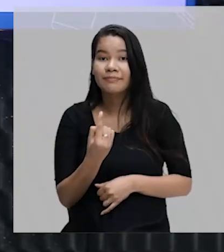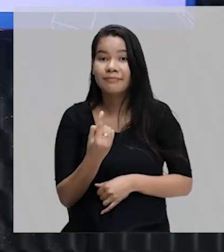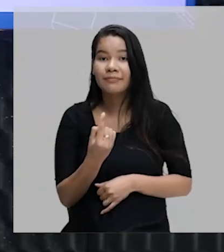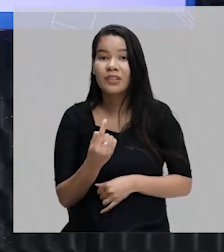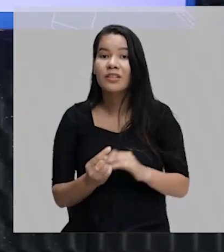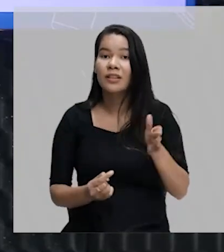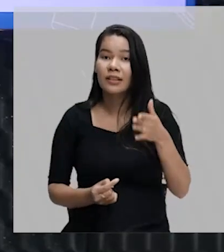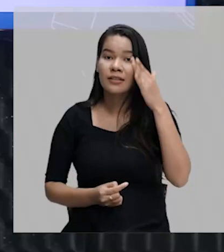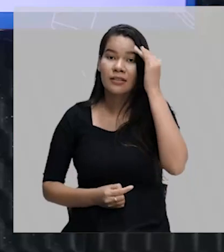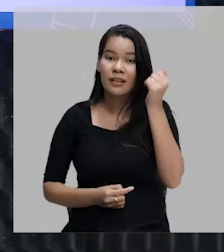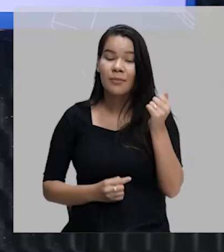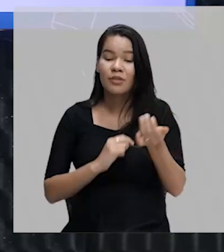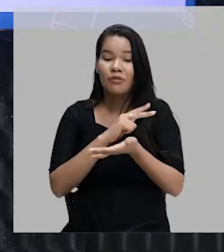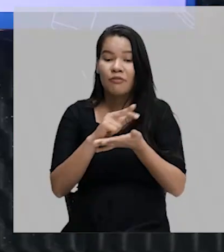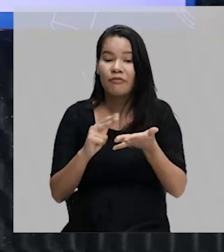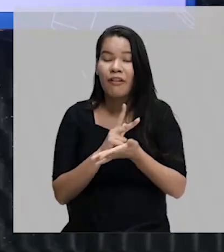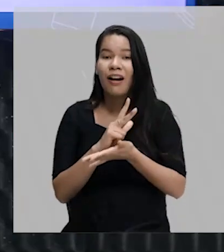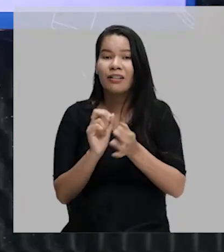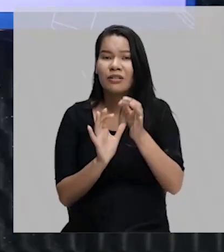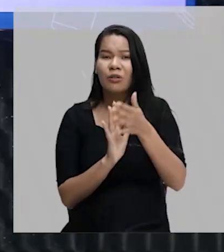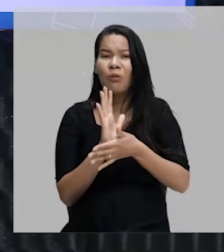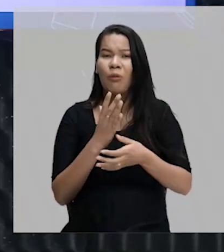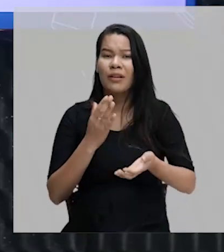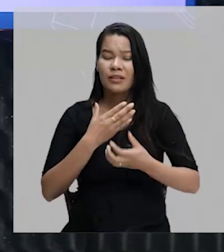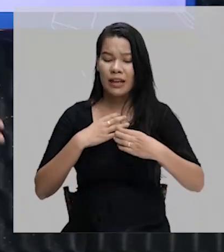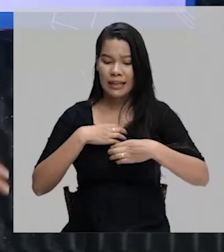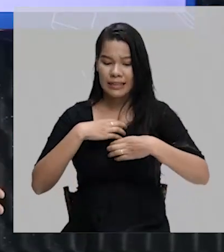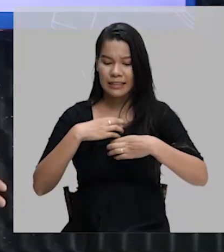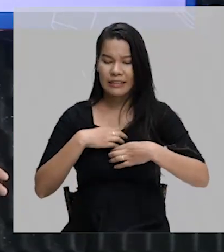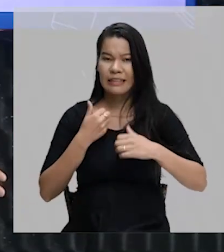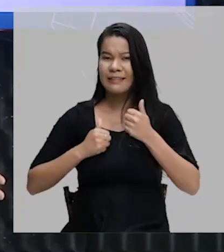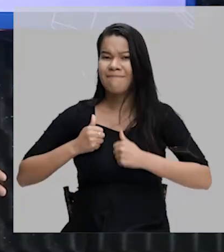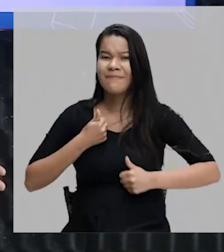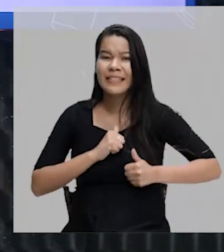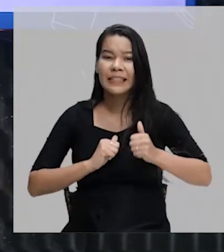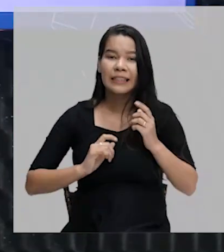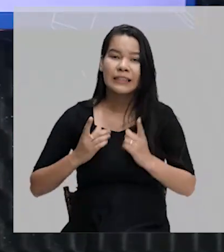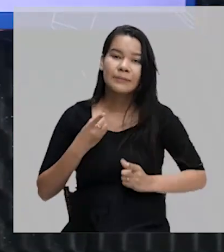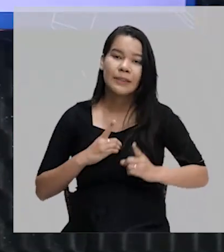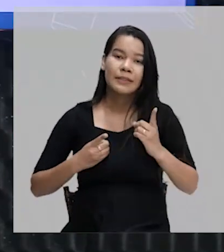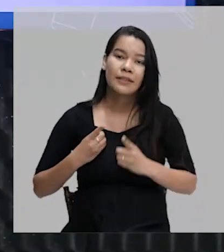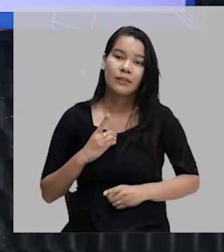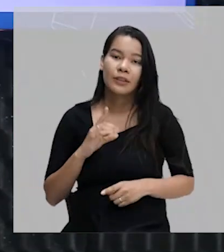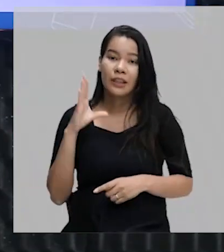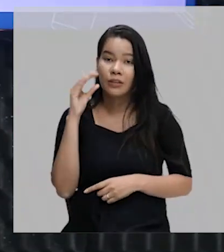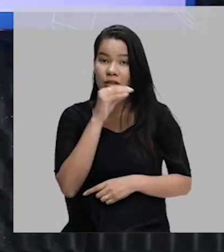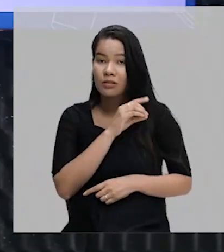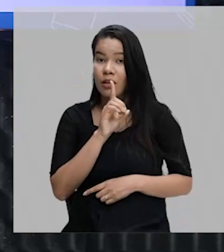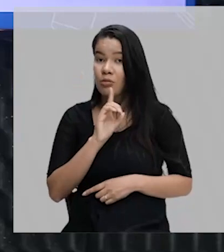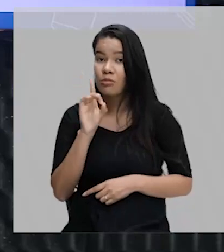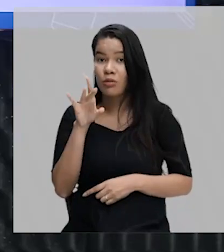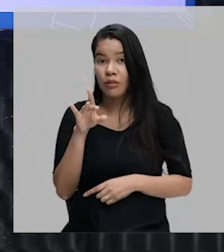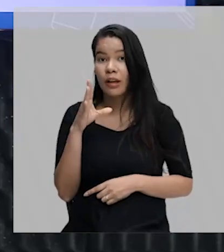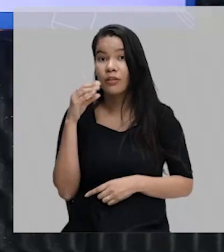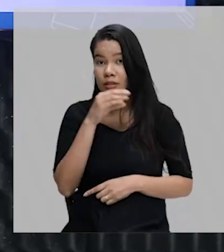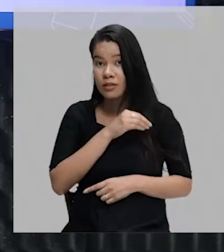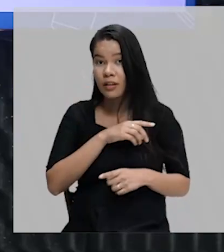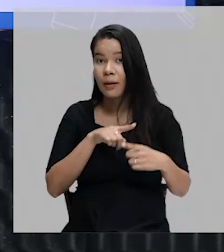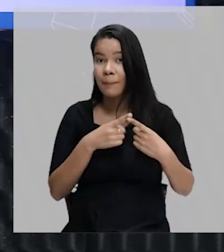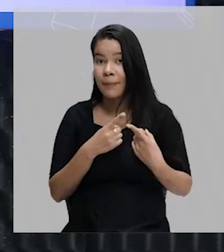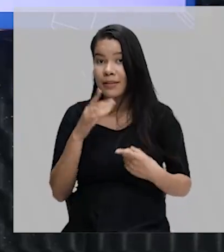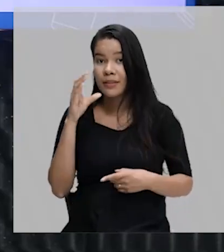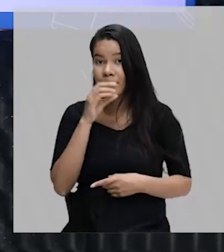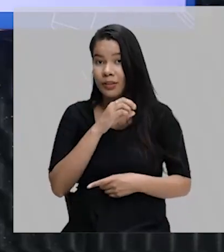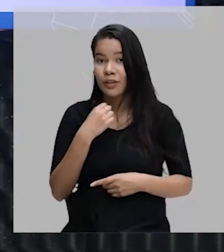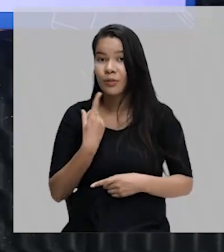casos de ansiedade, de depressão em adolescentes nesse período. Não só adolescente, em adultos, mas adolescente que é o